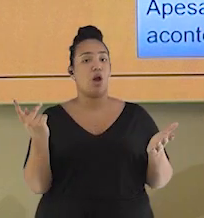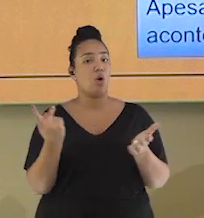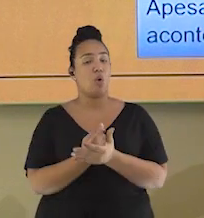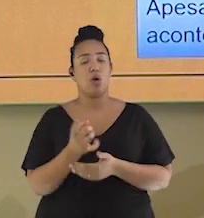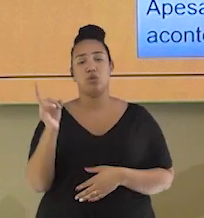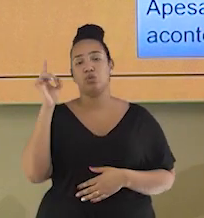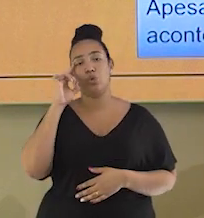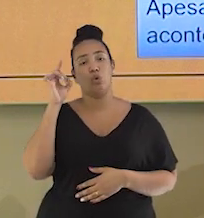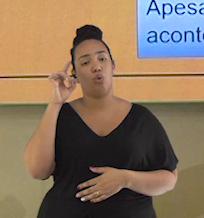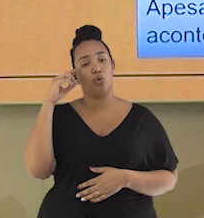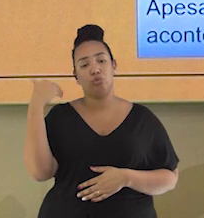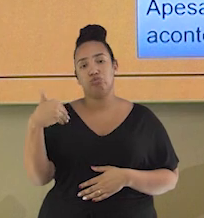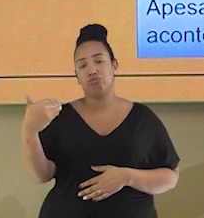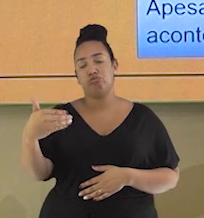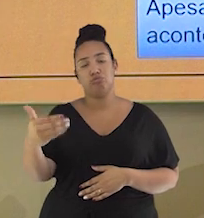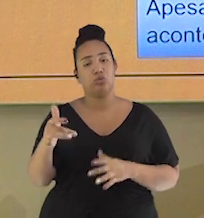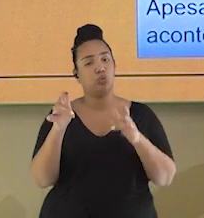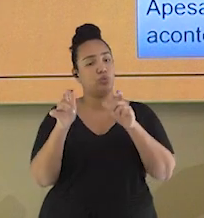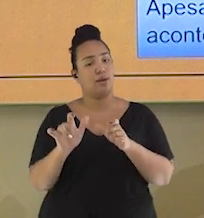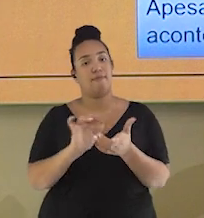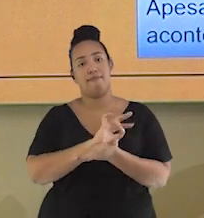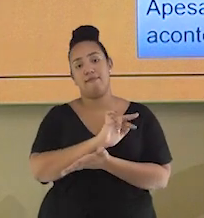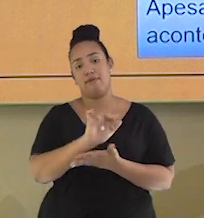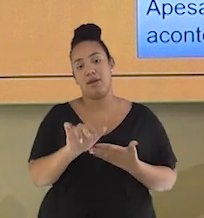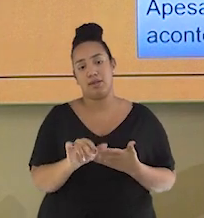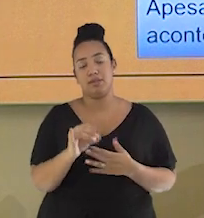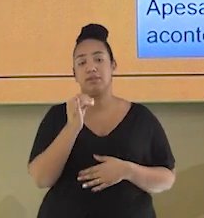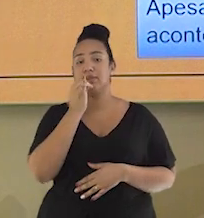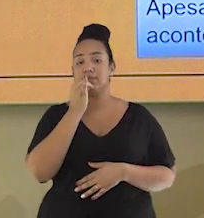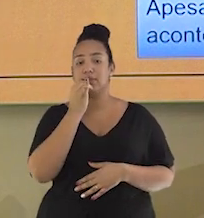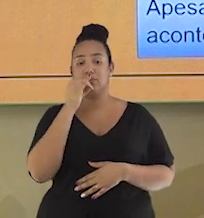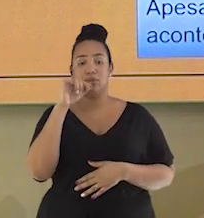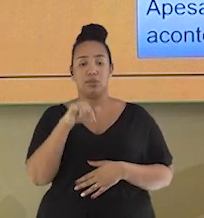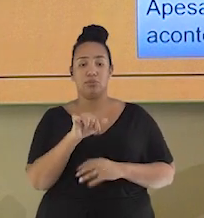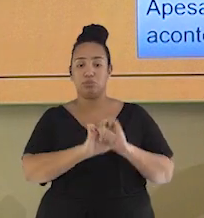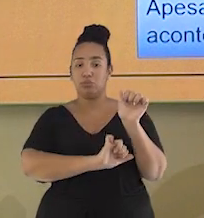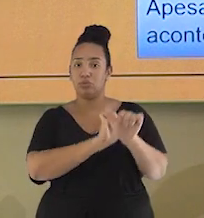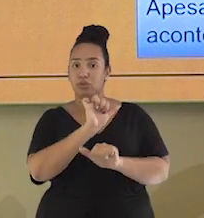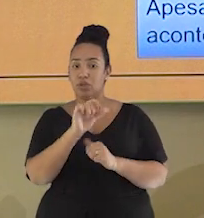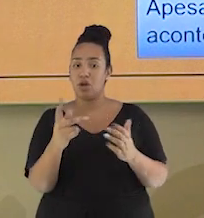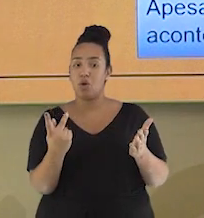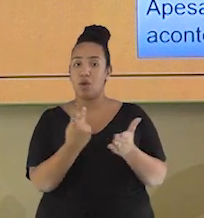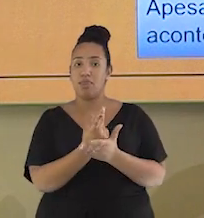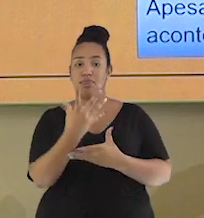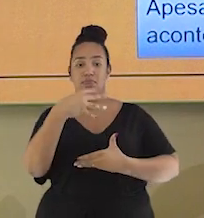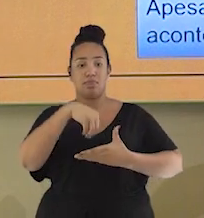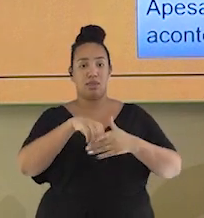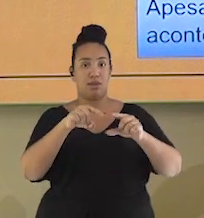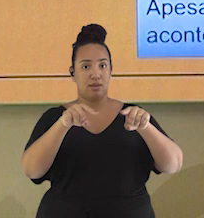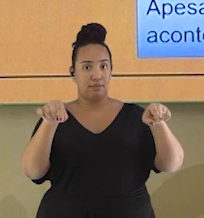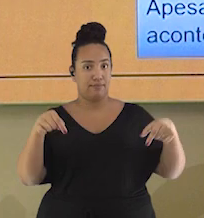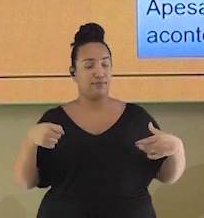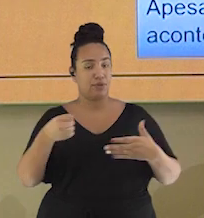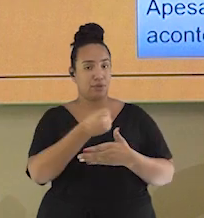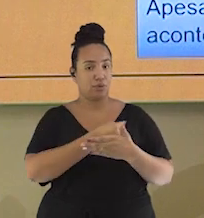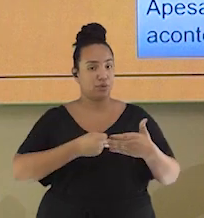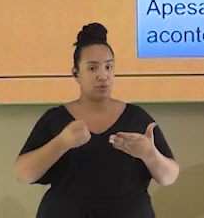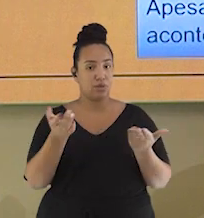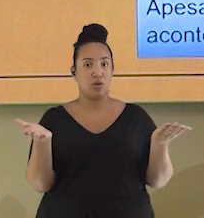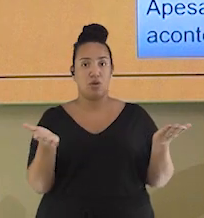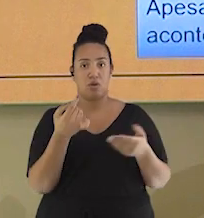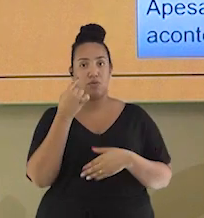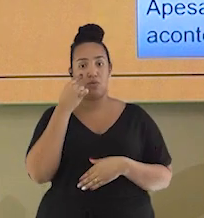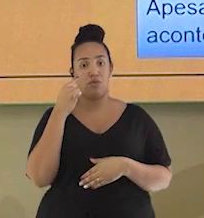em todo lugar. O exemplo são as transformações que acontecem na cozinha. Vamos ver